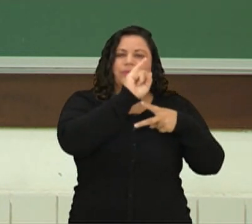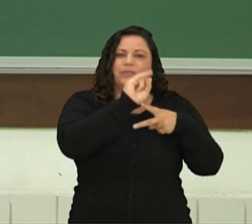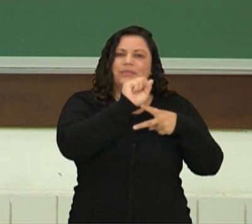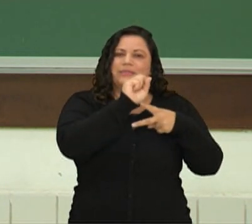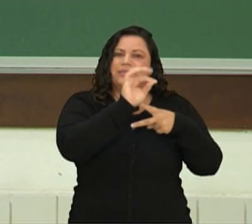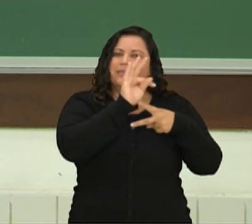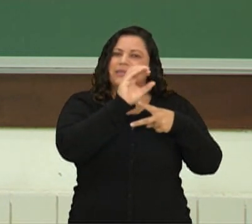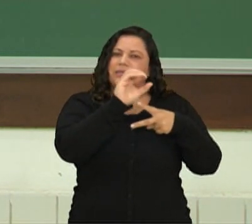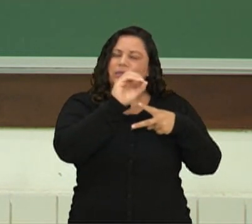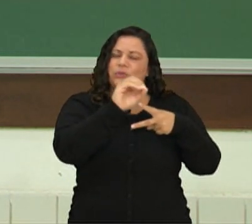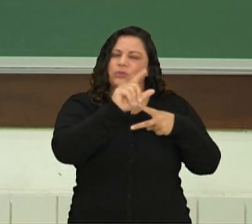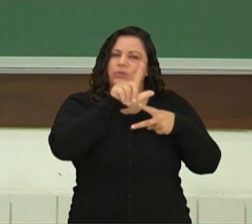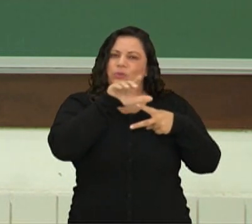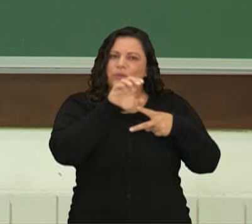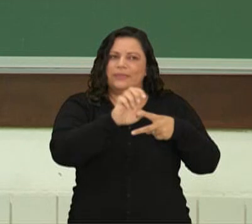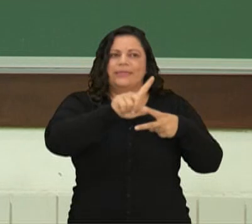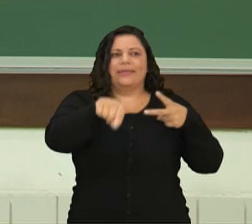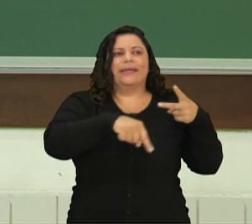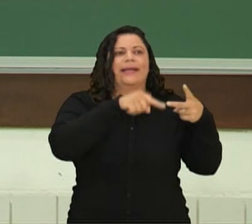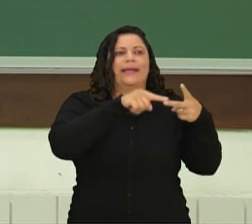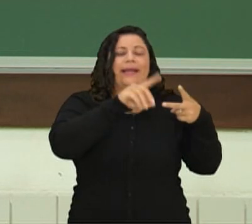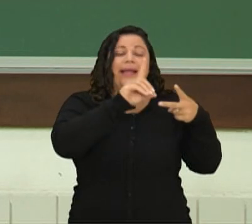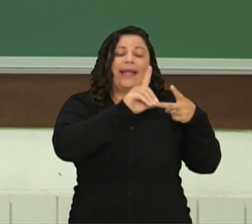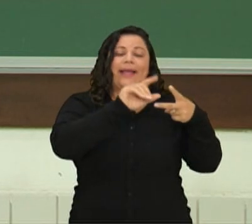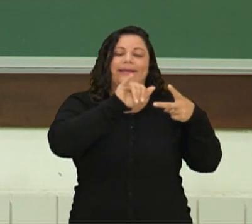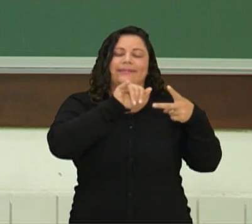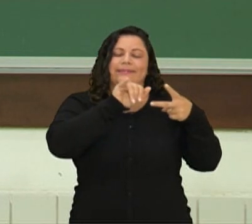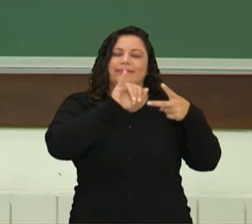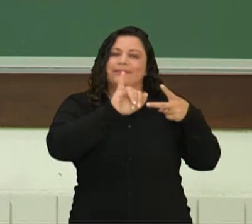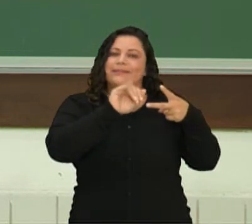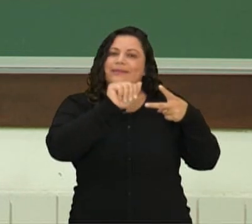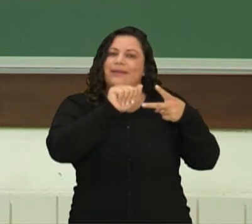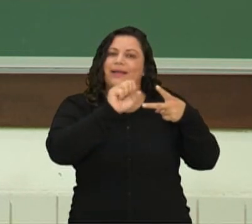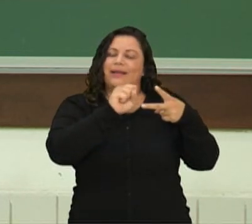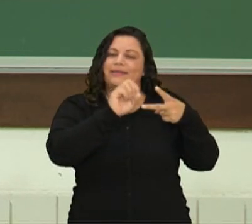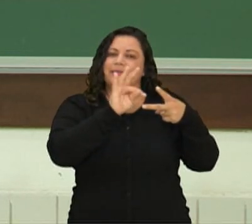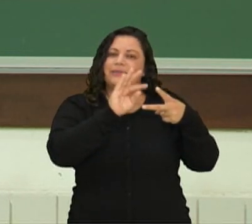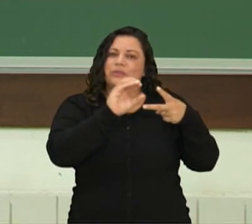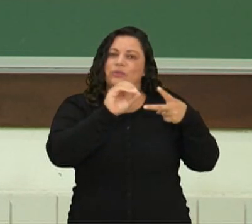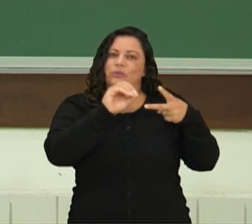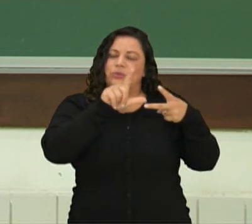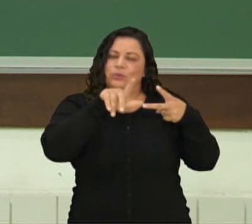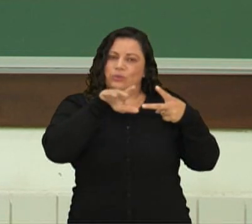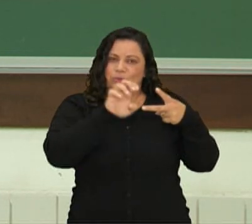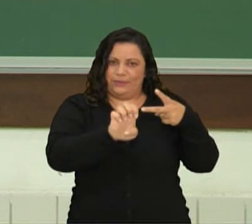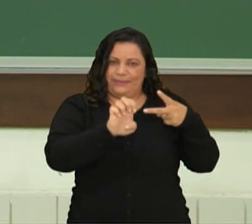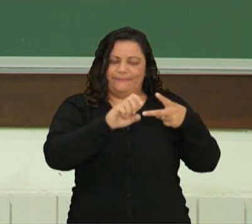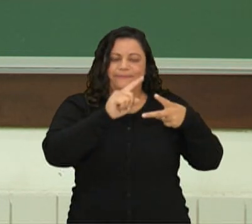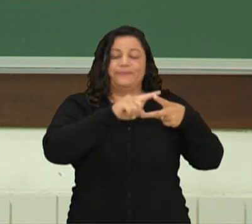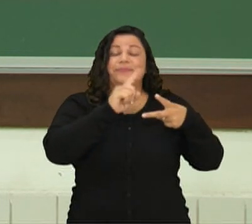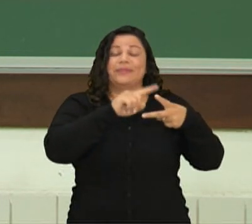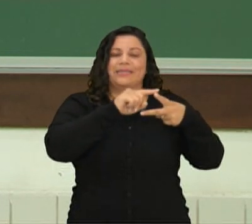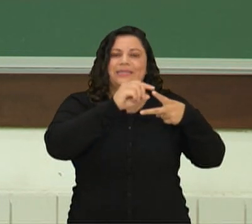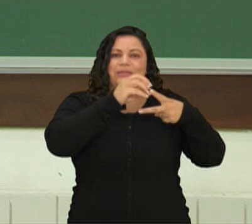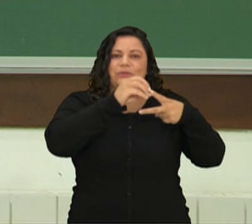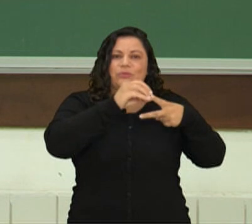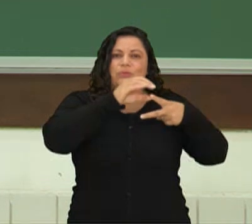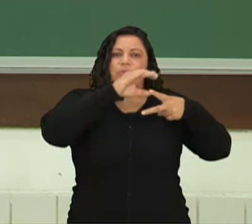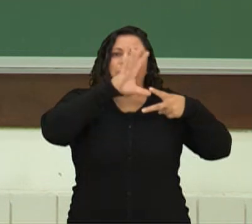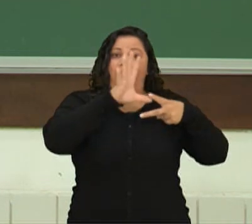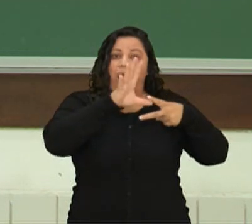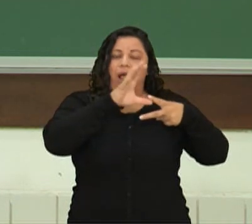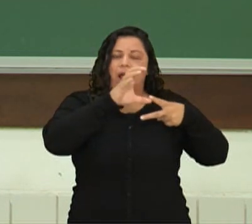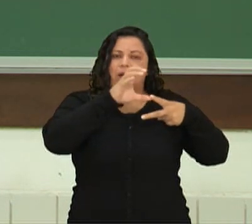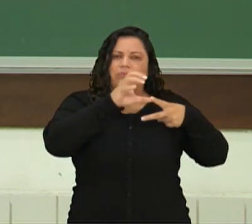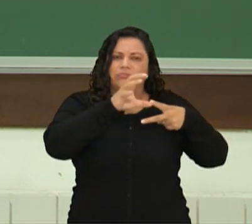tá? Então guarda aí, sístole é quando o coração contrai, e a diástole é quando ele